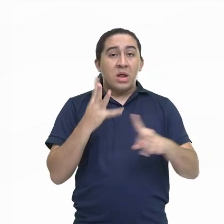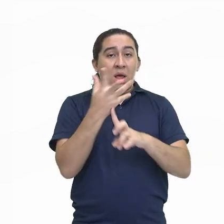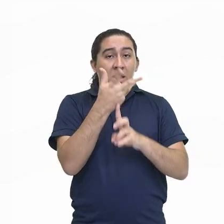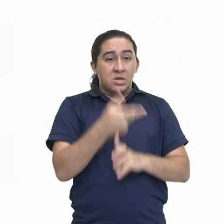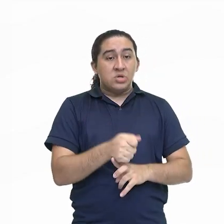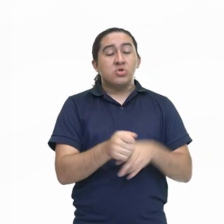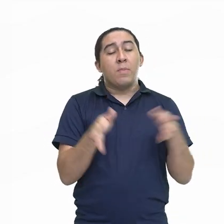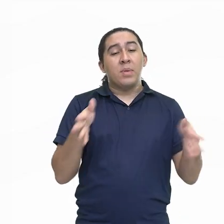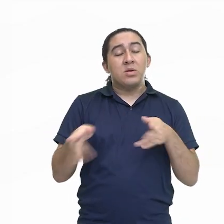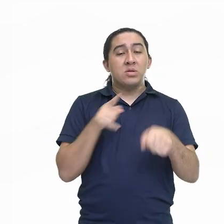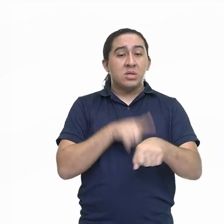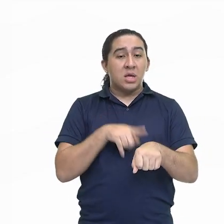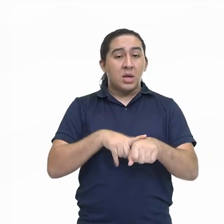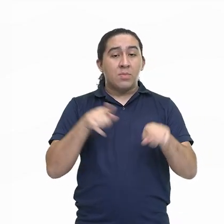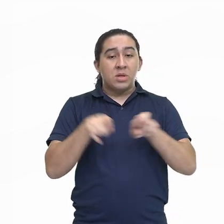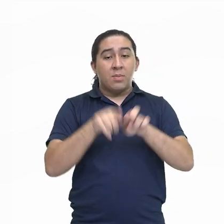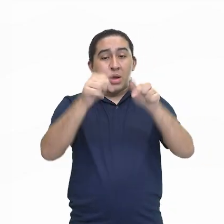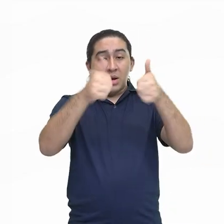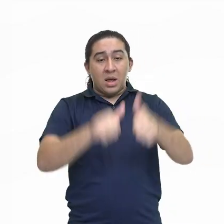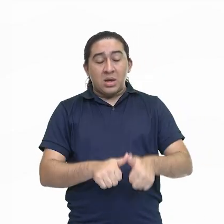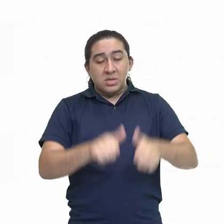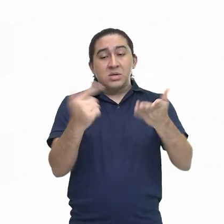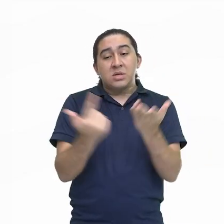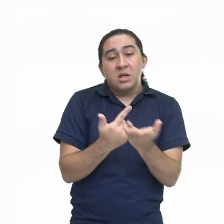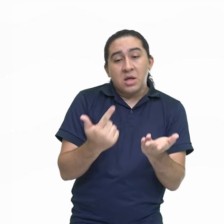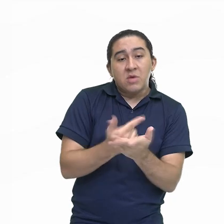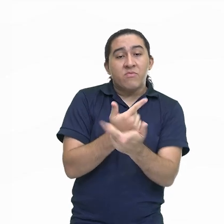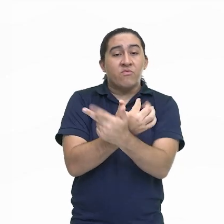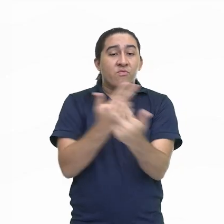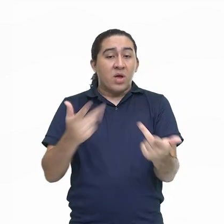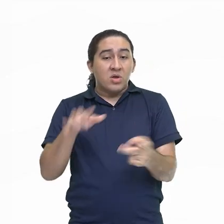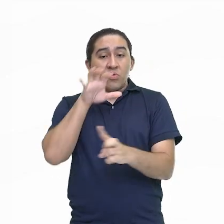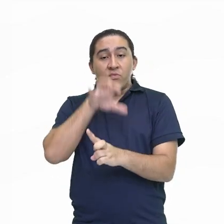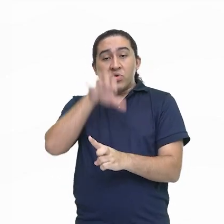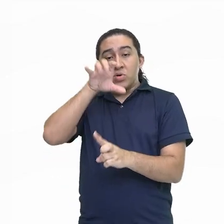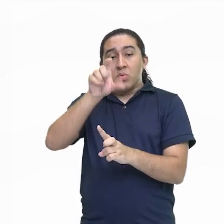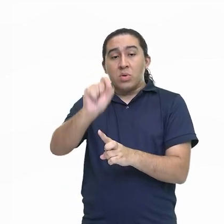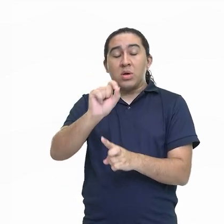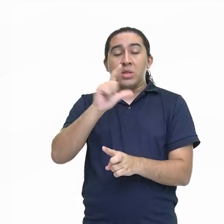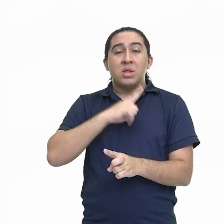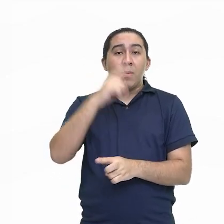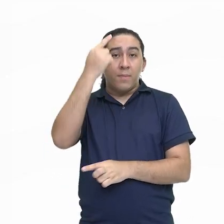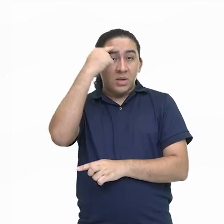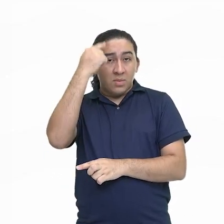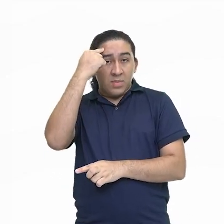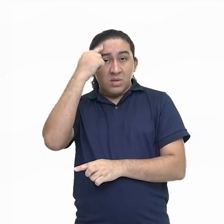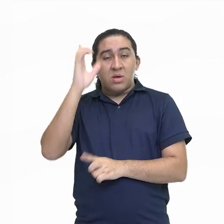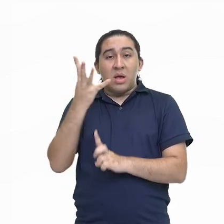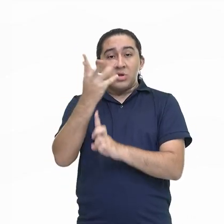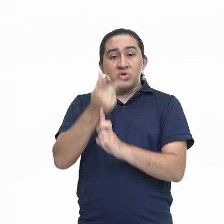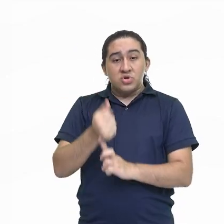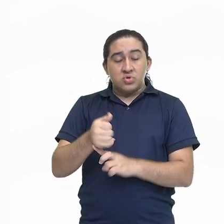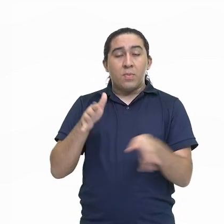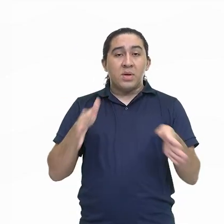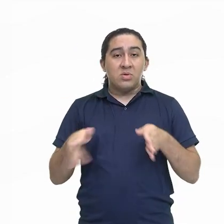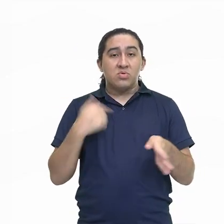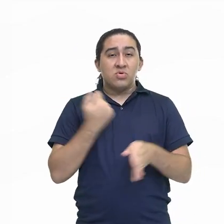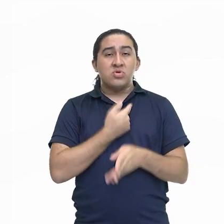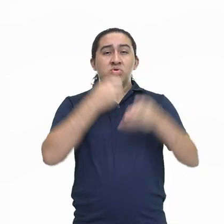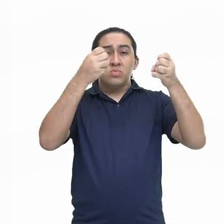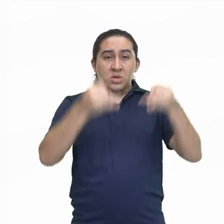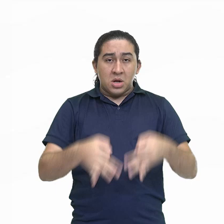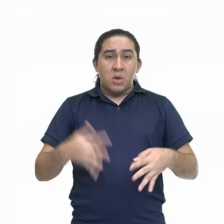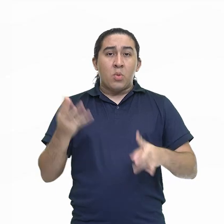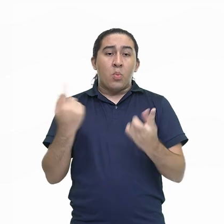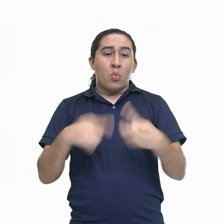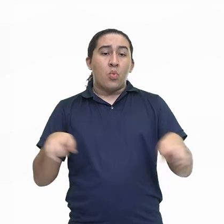artísticos ao longo do tempo, análise de artistas e obras que influenciaram o pensamento artístico, como nós